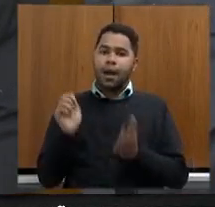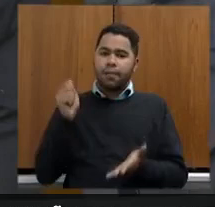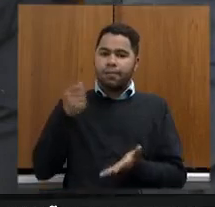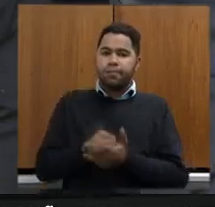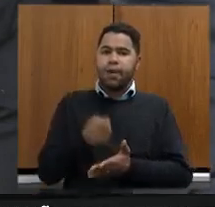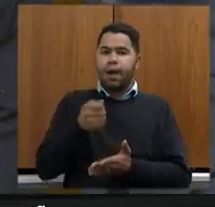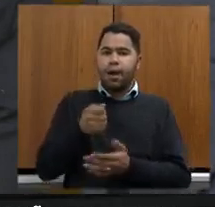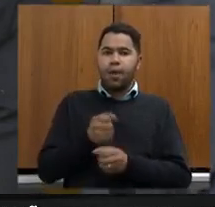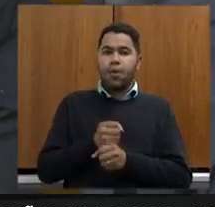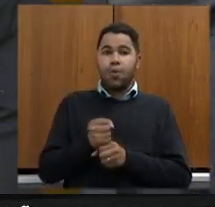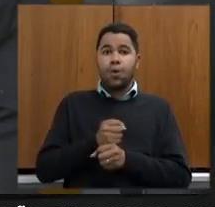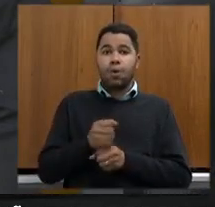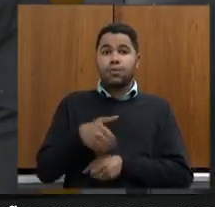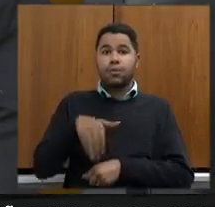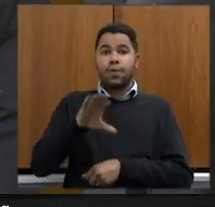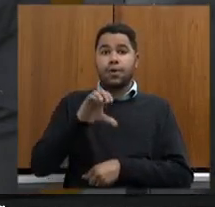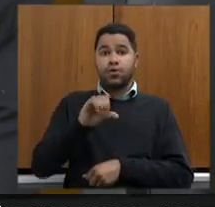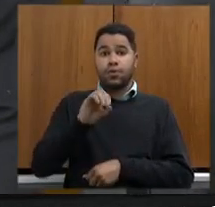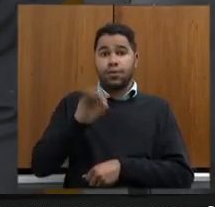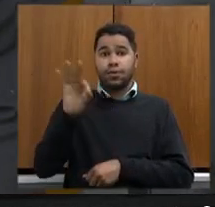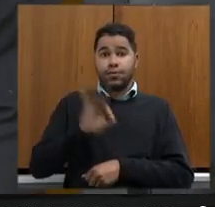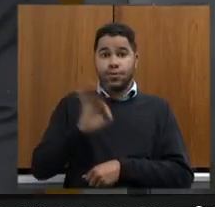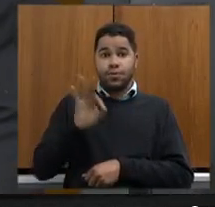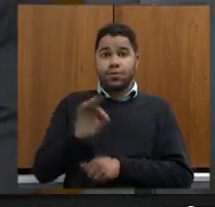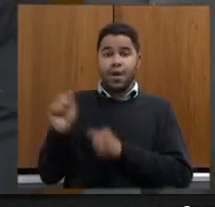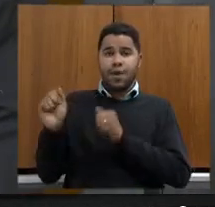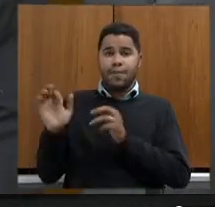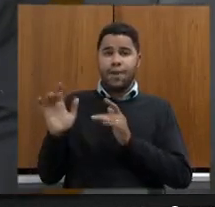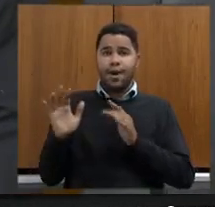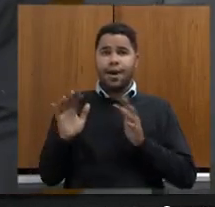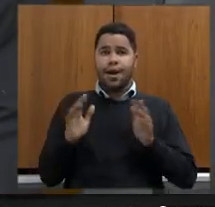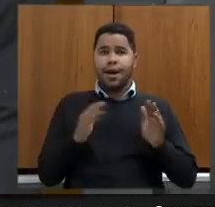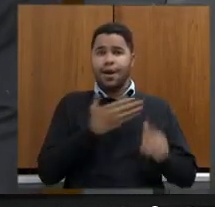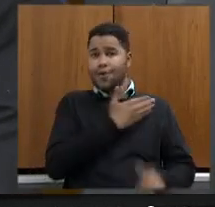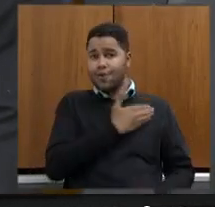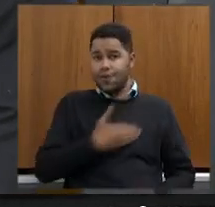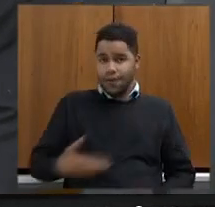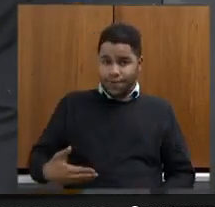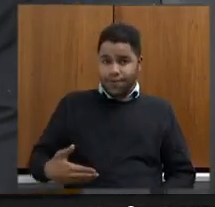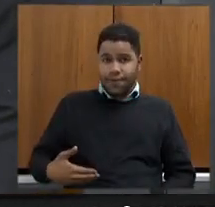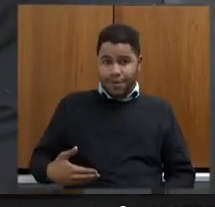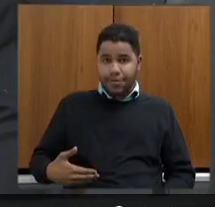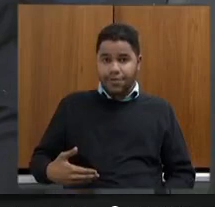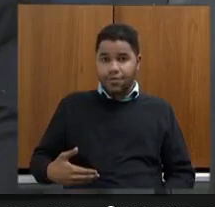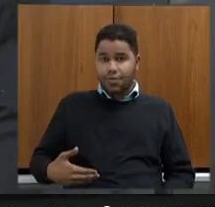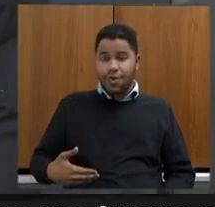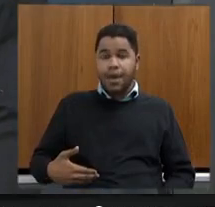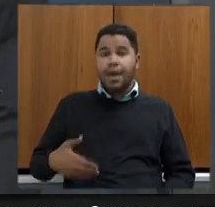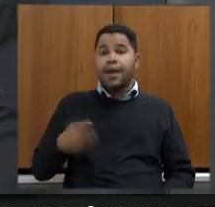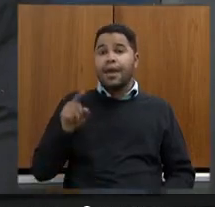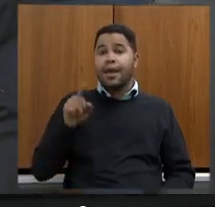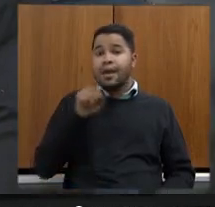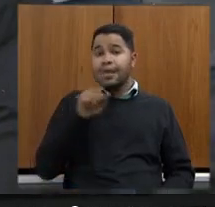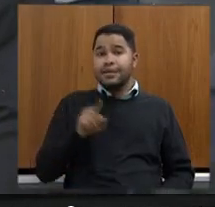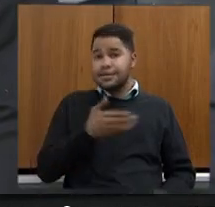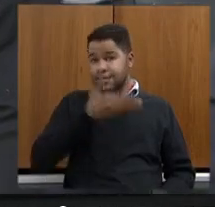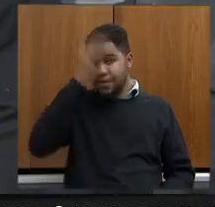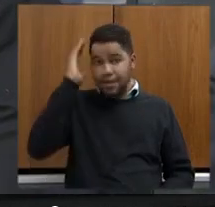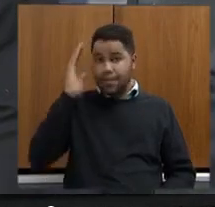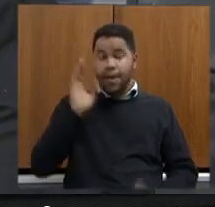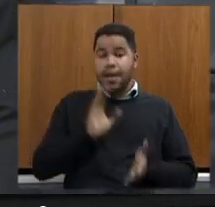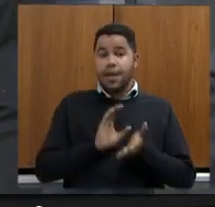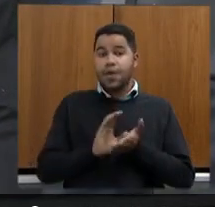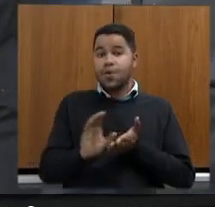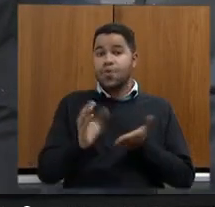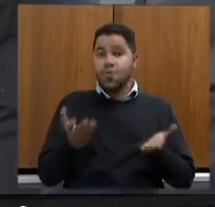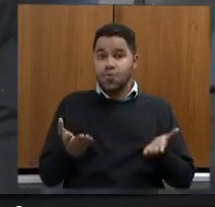no ano de mais de noventa porcento durante todo o governo Zema isso é recurso que chega para os municípios